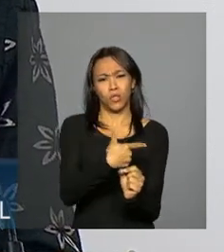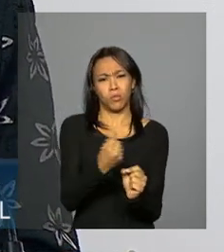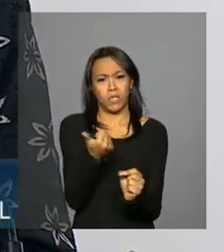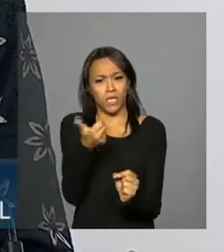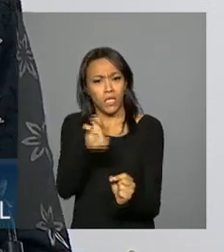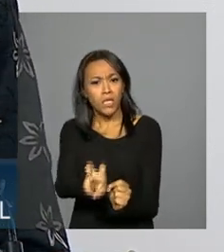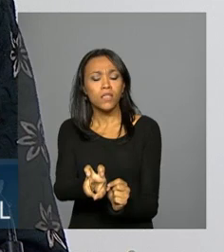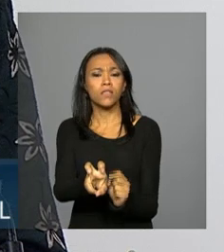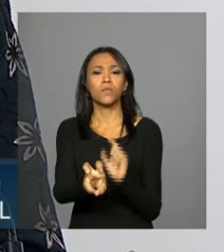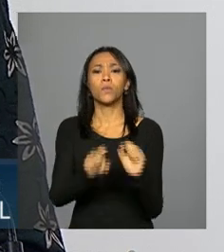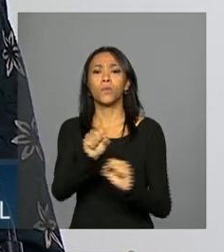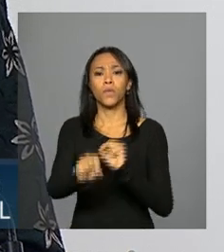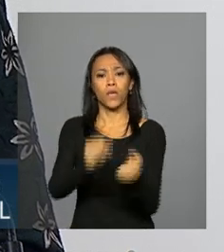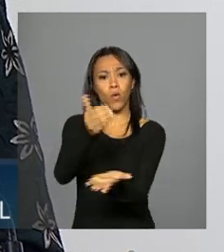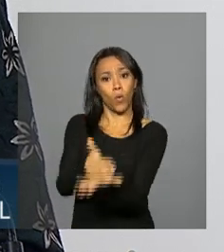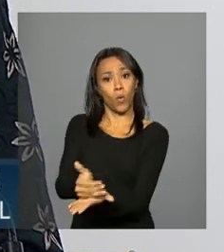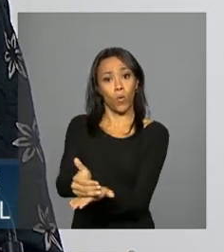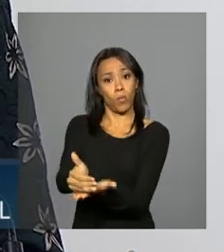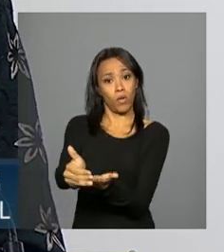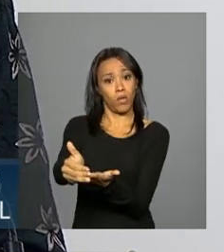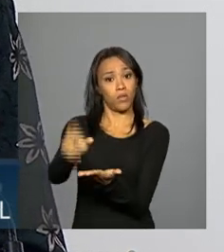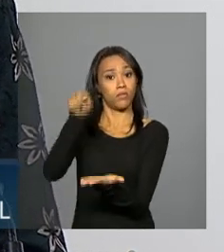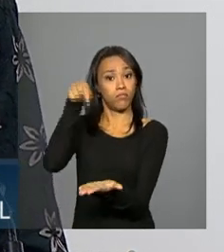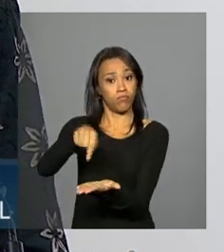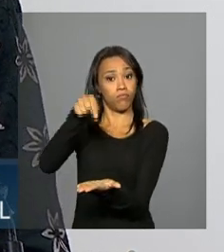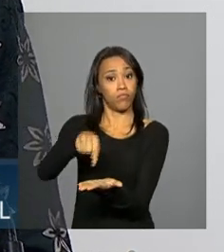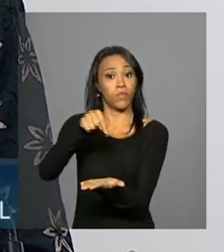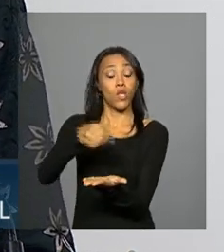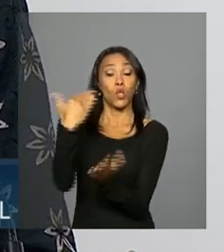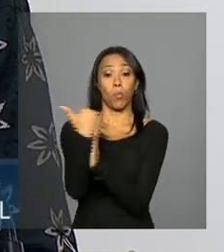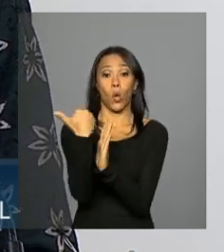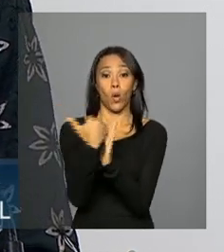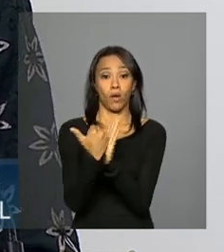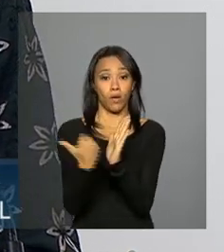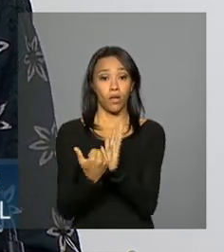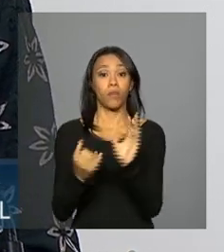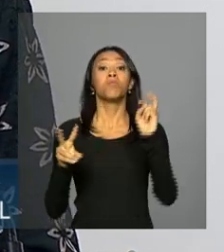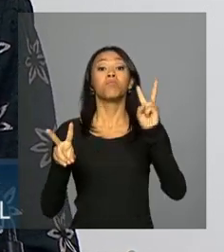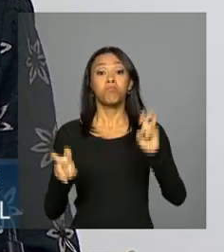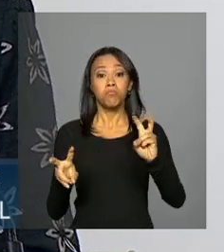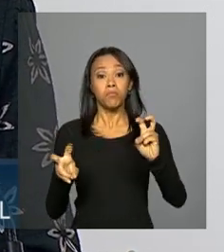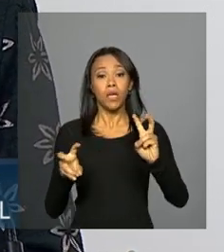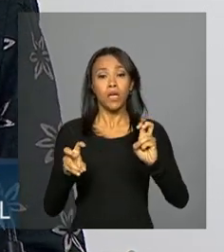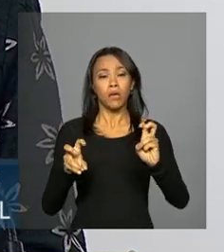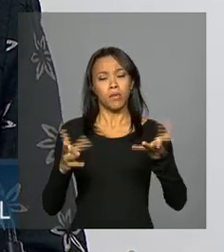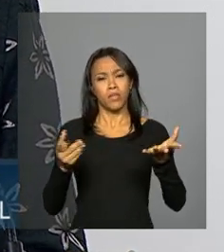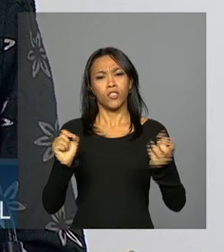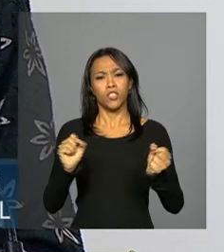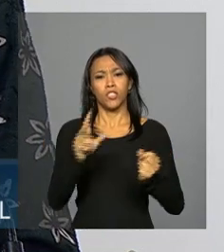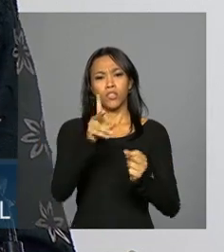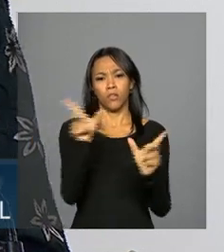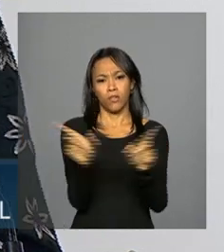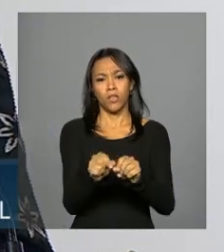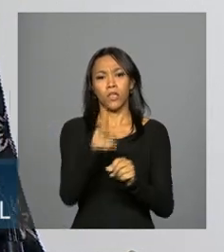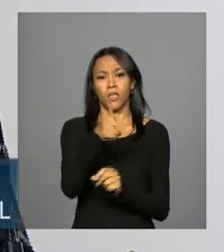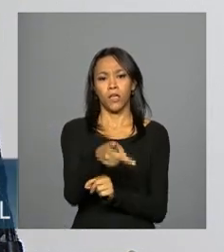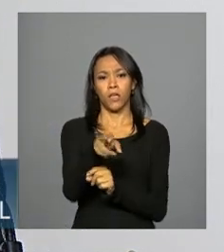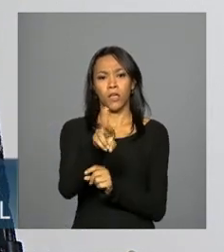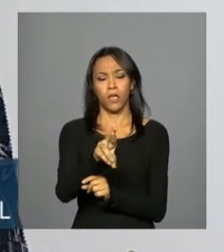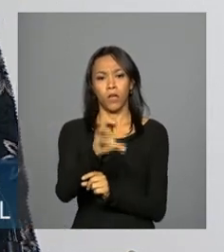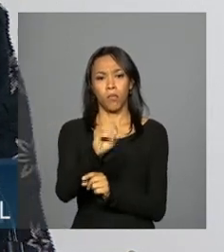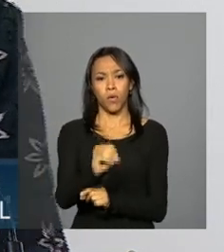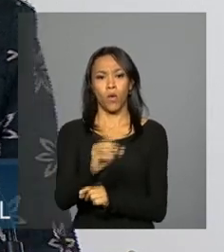2015, com o início da vigência do Programa de Modernização do Futebol Brasileiro, o Profute.